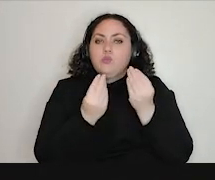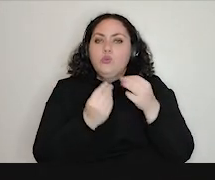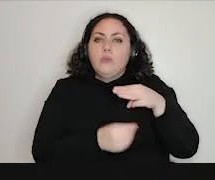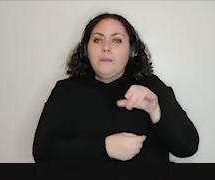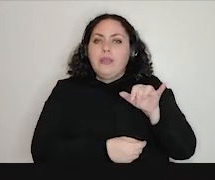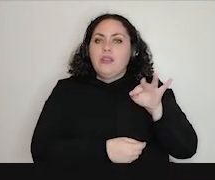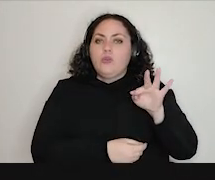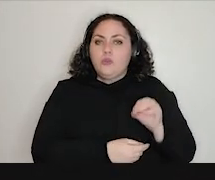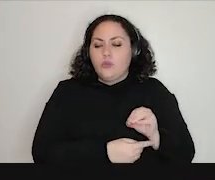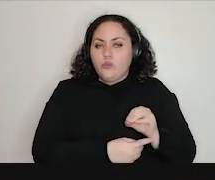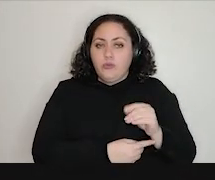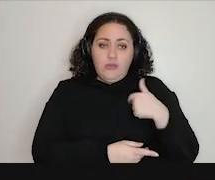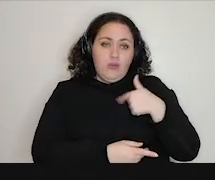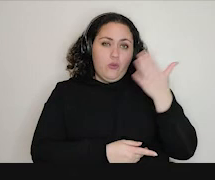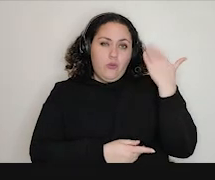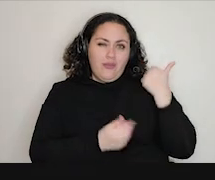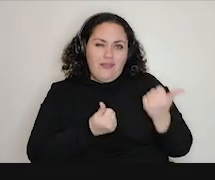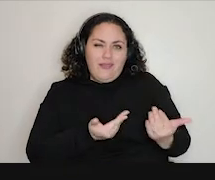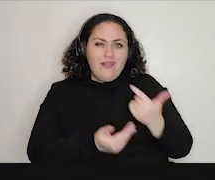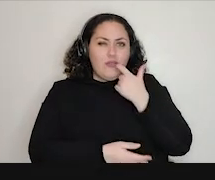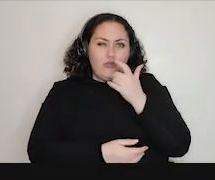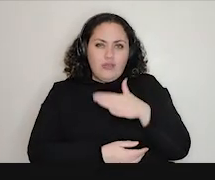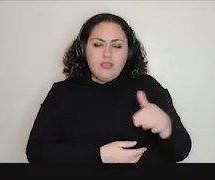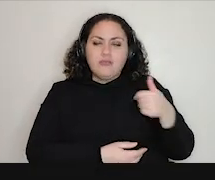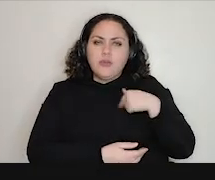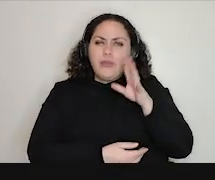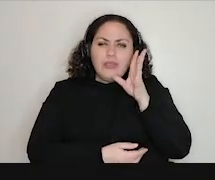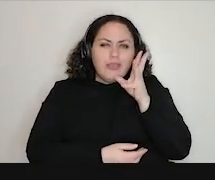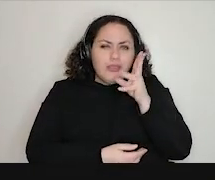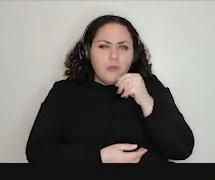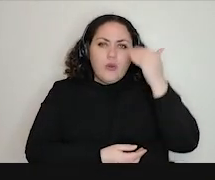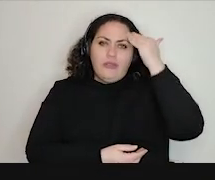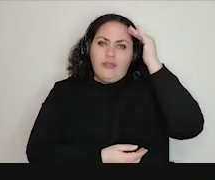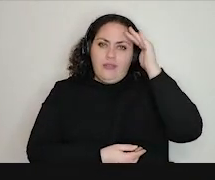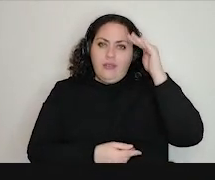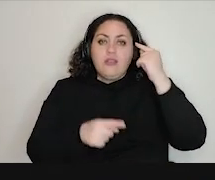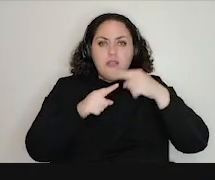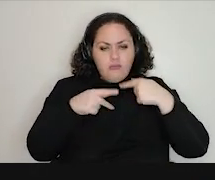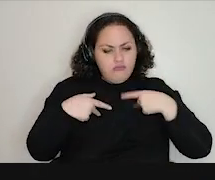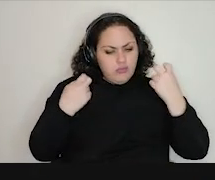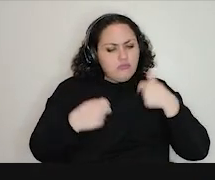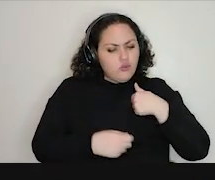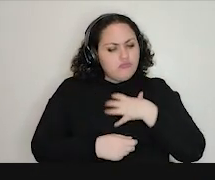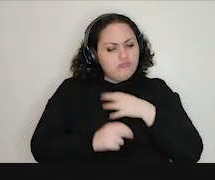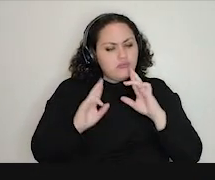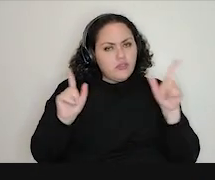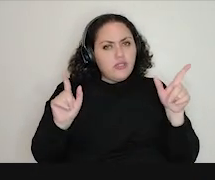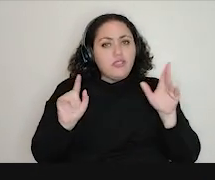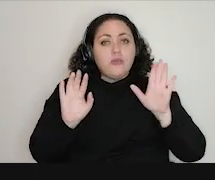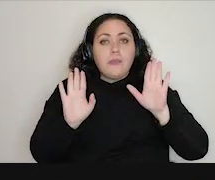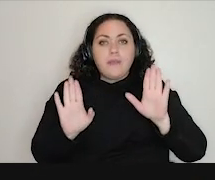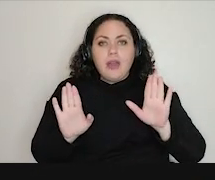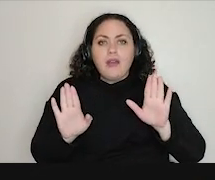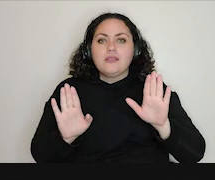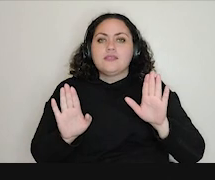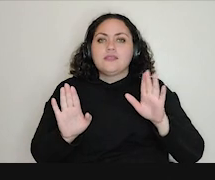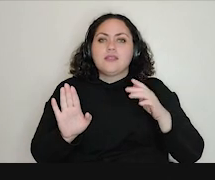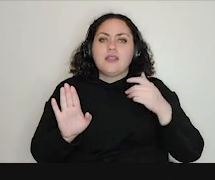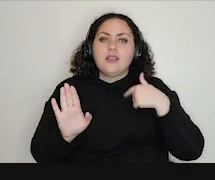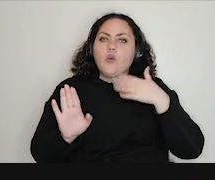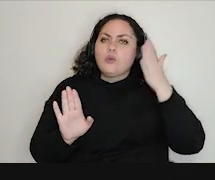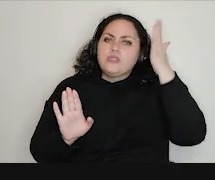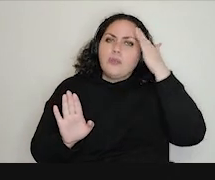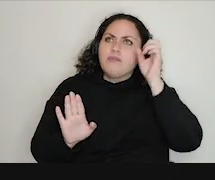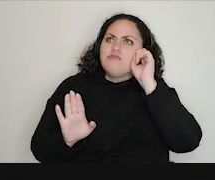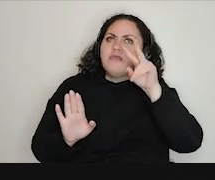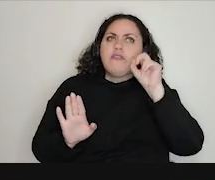era criança, eu demorei para saber, eu sabia que eu era diferente, mas as únicas representações que tinham de pessoas